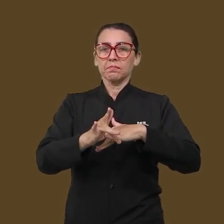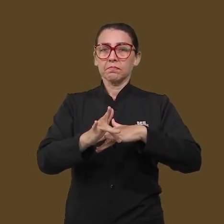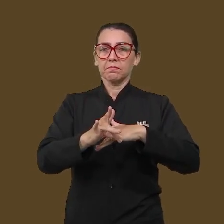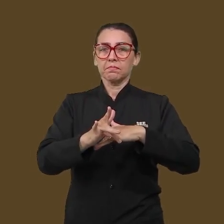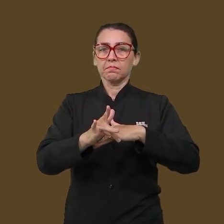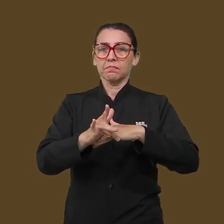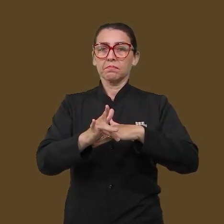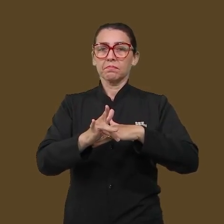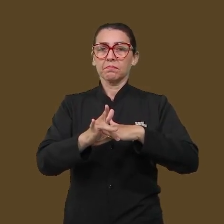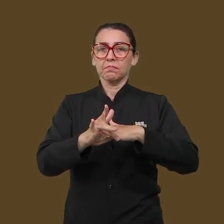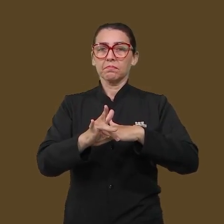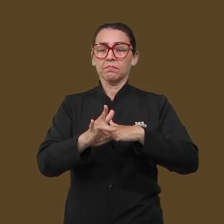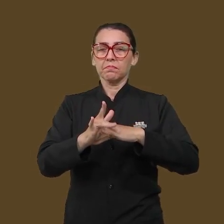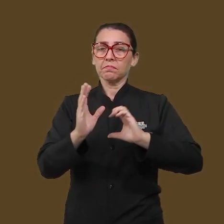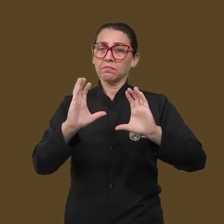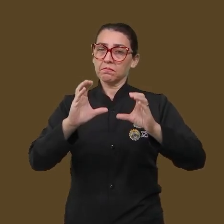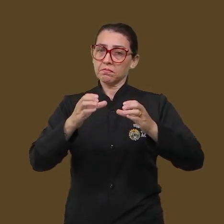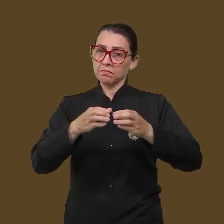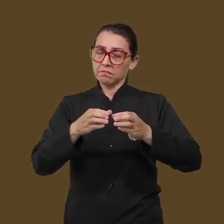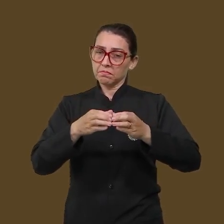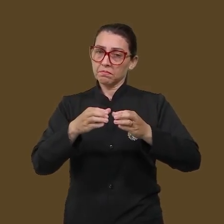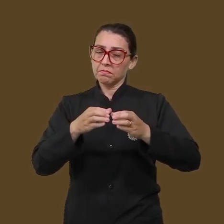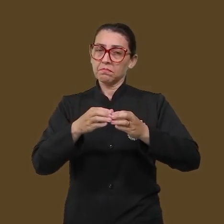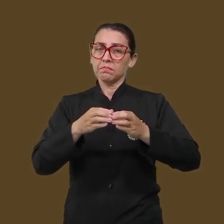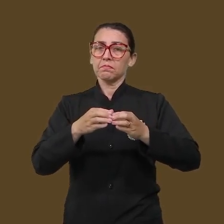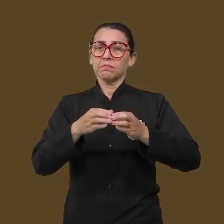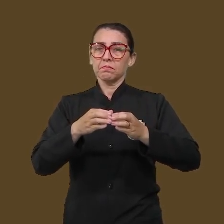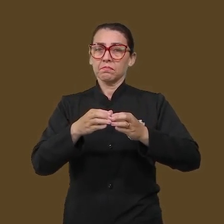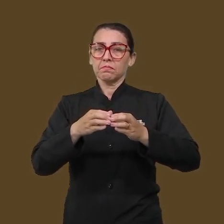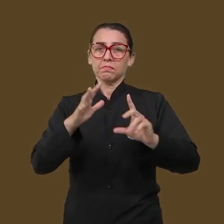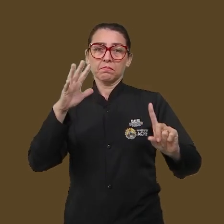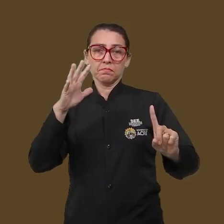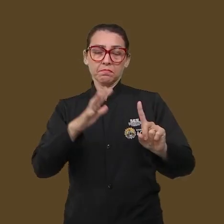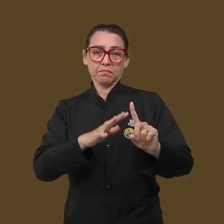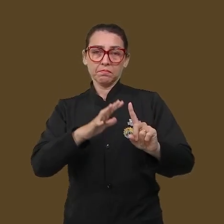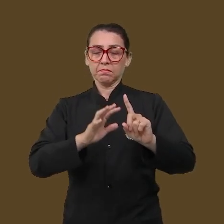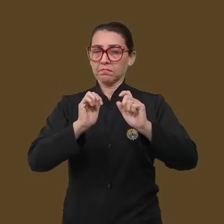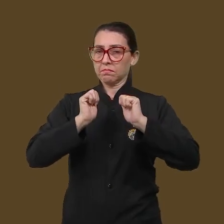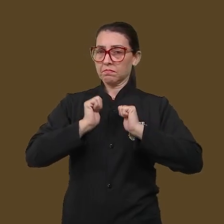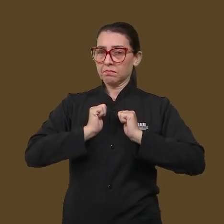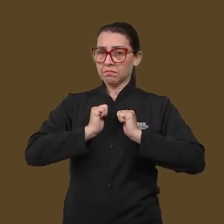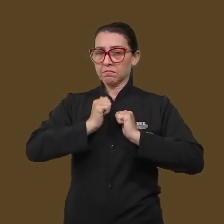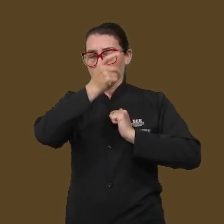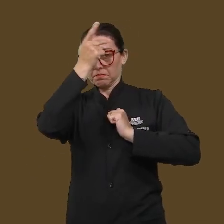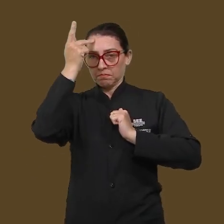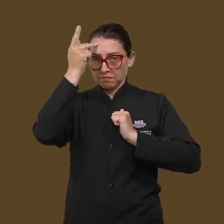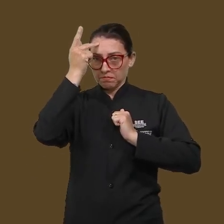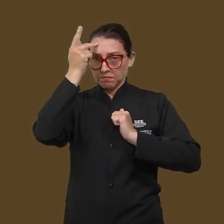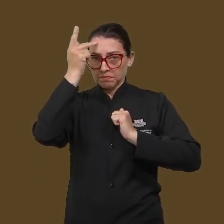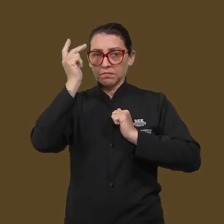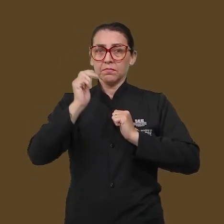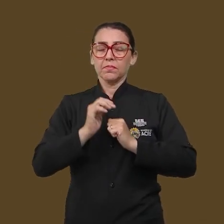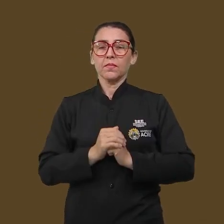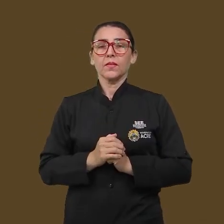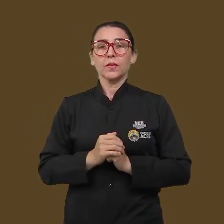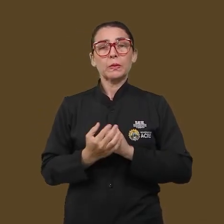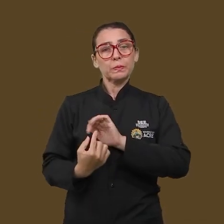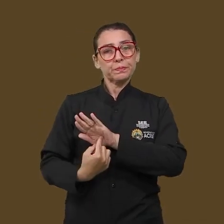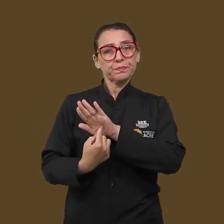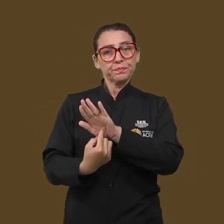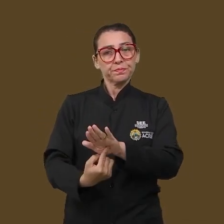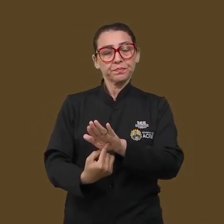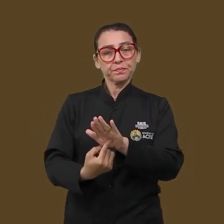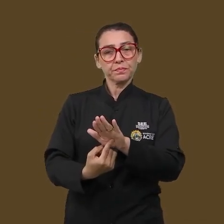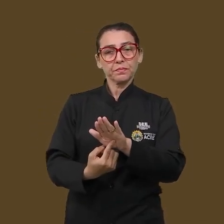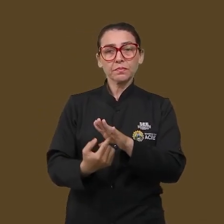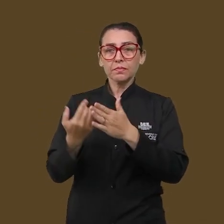sociais, aí as coreografias virais e a influência no comportamento das pessoas. Essa apresentação aí que